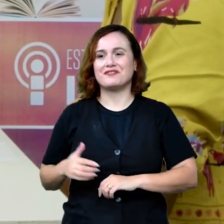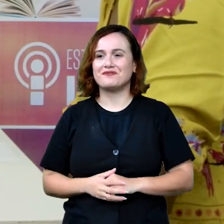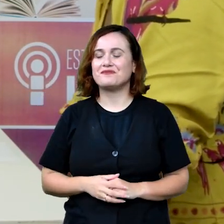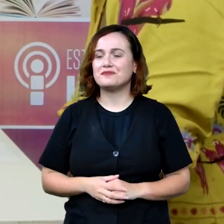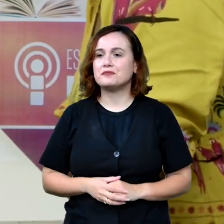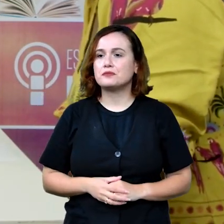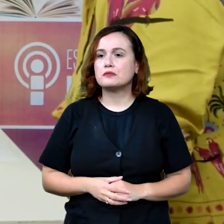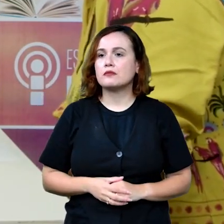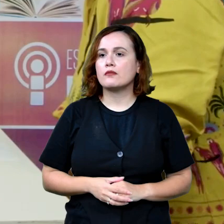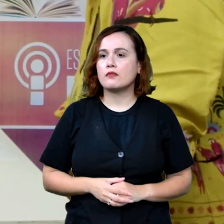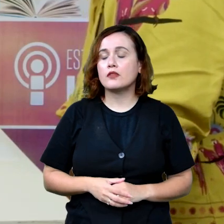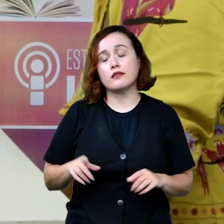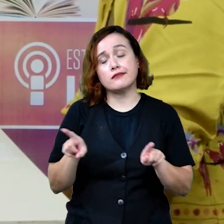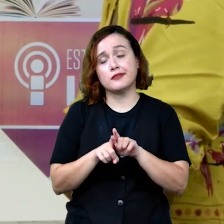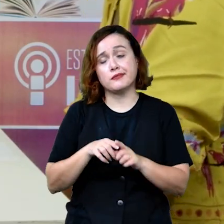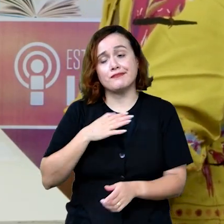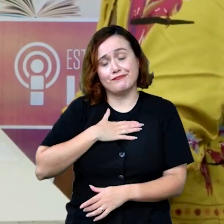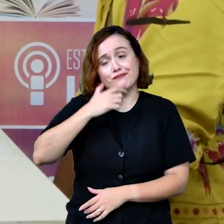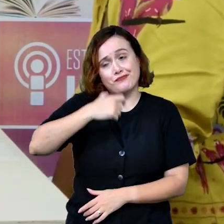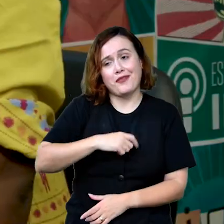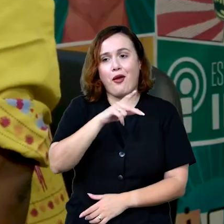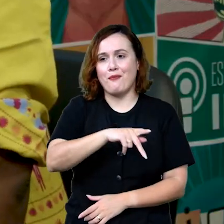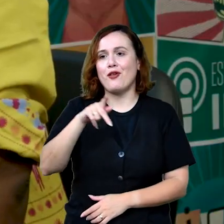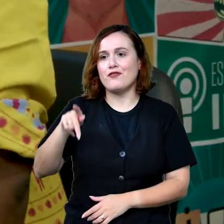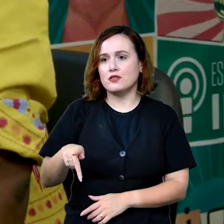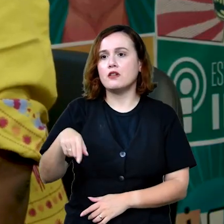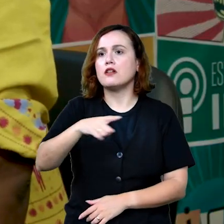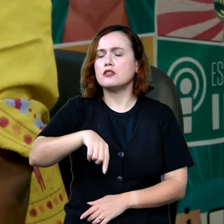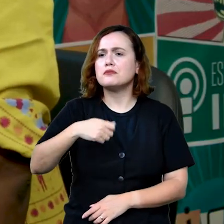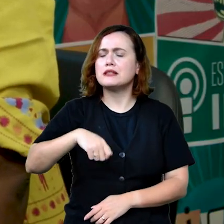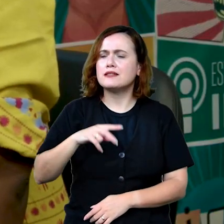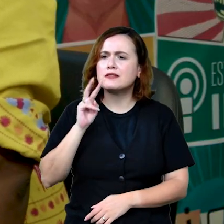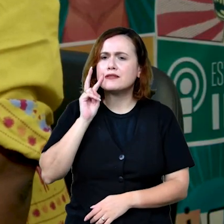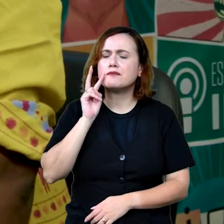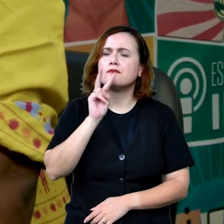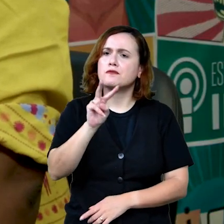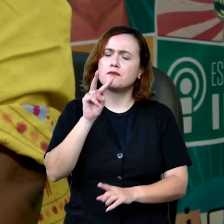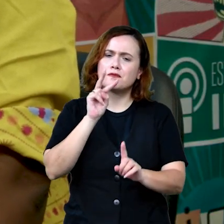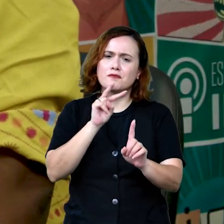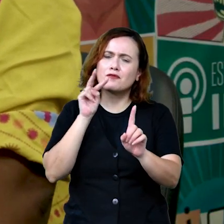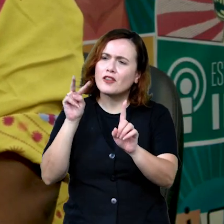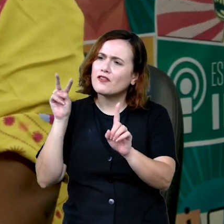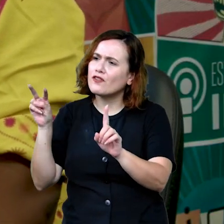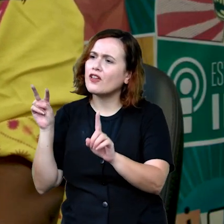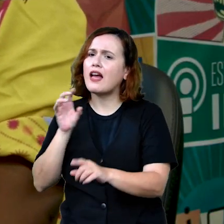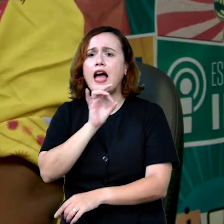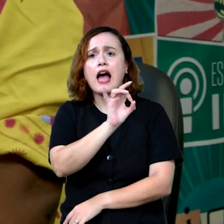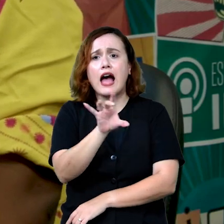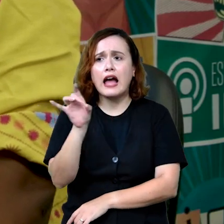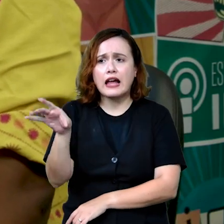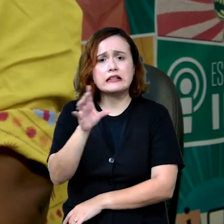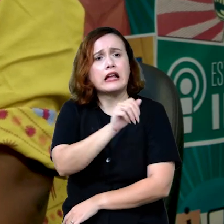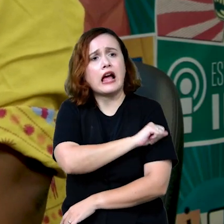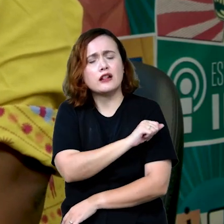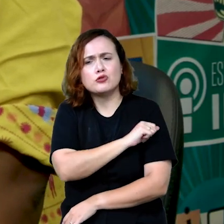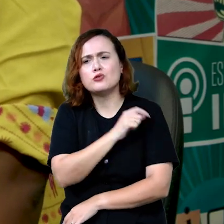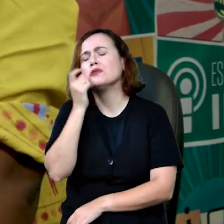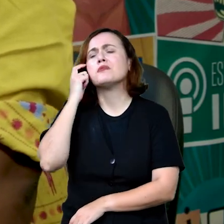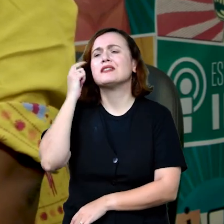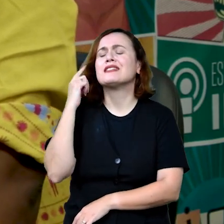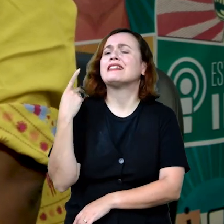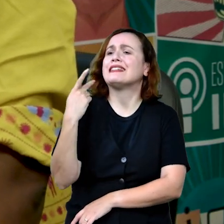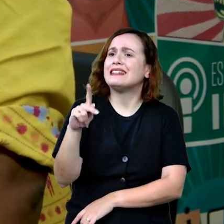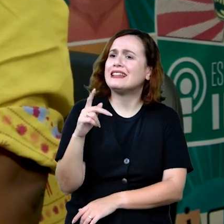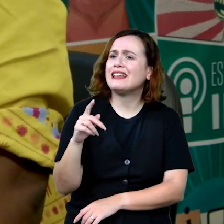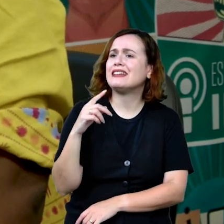E eu falo isso também enquanto professora, né? Eu acho que a gente também tem que ter a sensibilidade de olhar para aquele aluno, para aquela aluna que ficou 2 horas dentro do ônibus